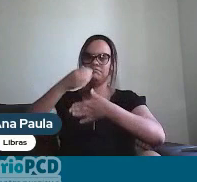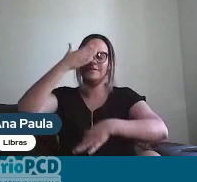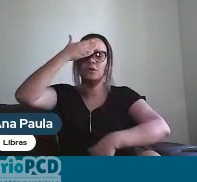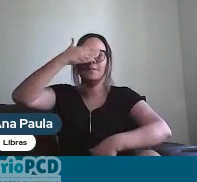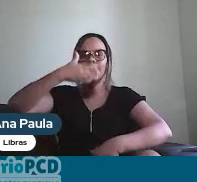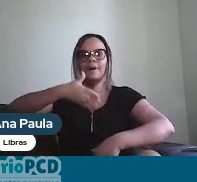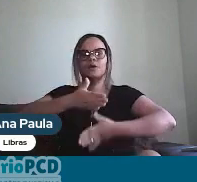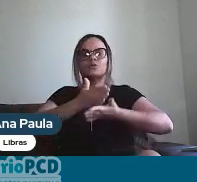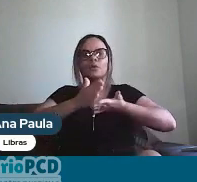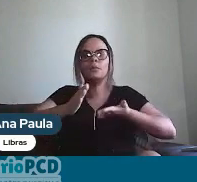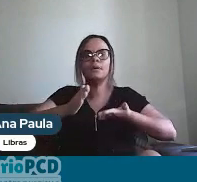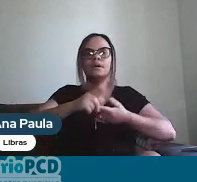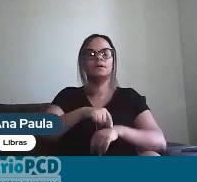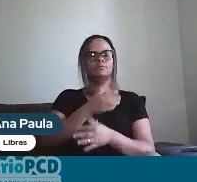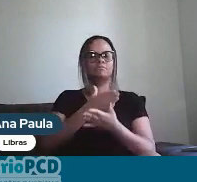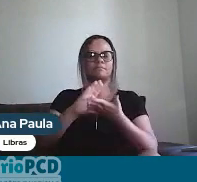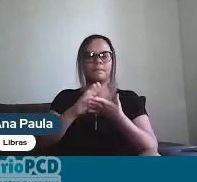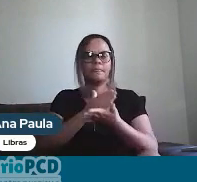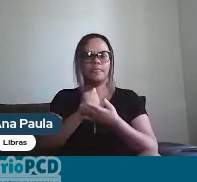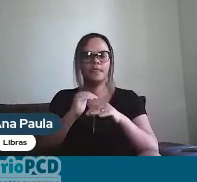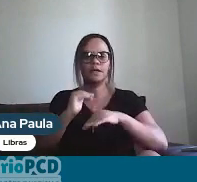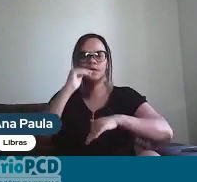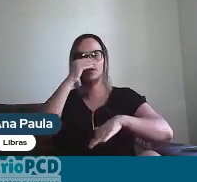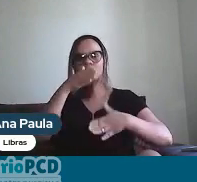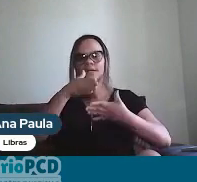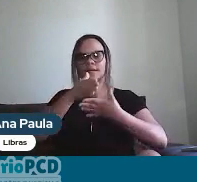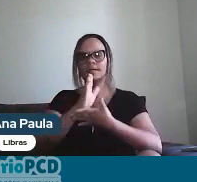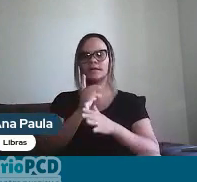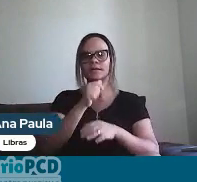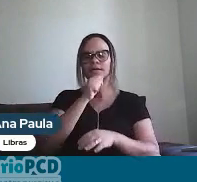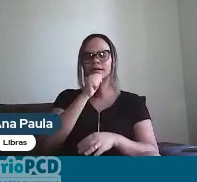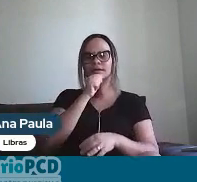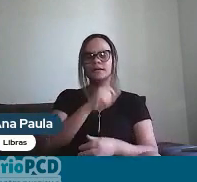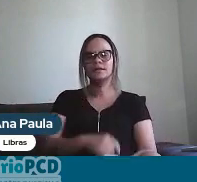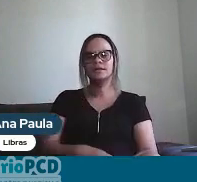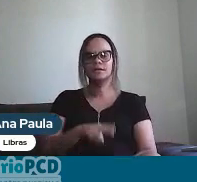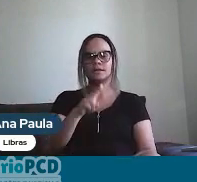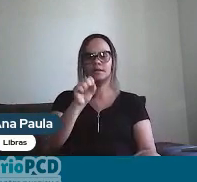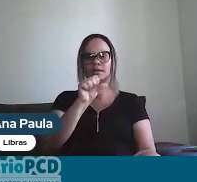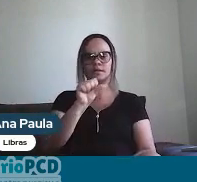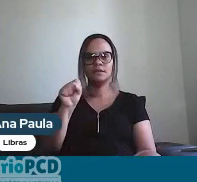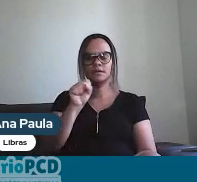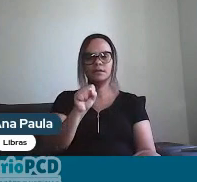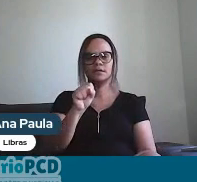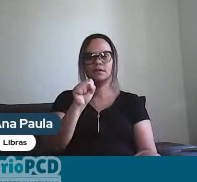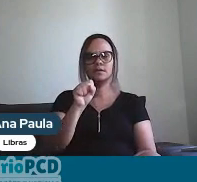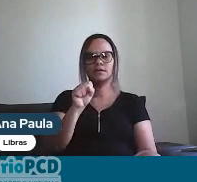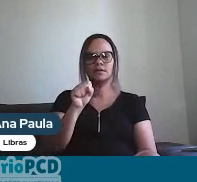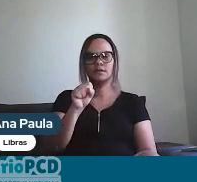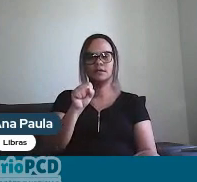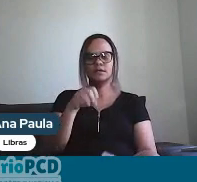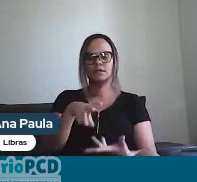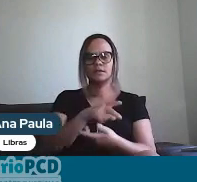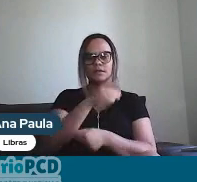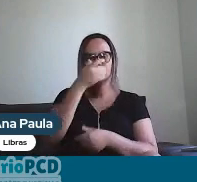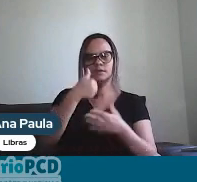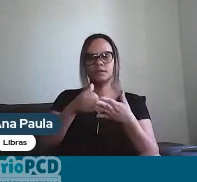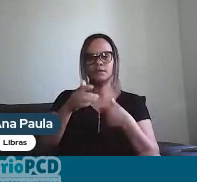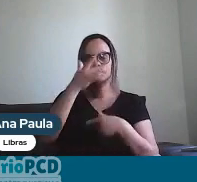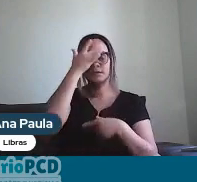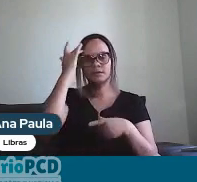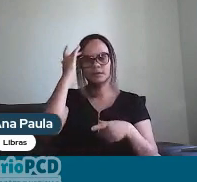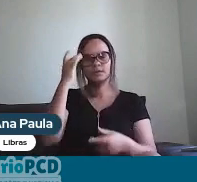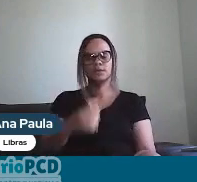deficiência ou não. Algumas são livre acesso, por exemplo, reabilitações do SUS. O SUS é universal, né, então qualquer pessoa acessaria sem ter que